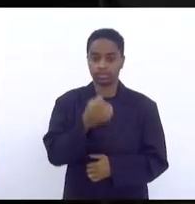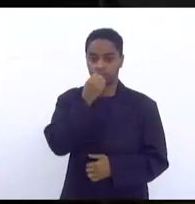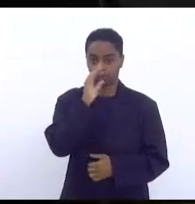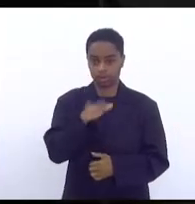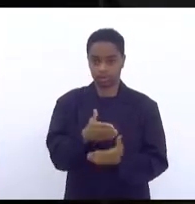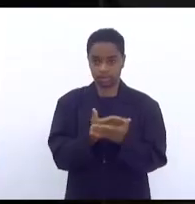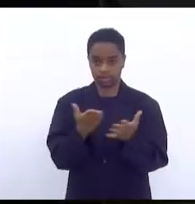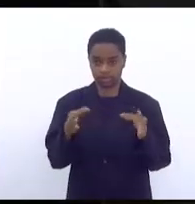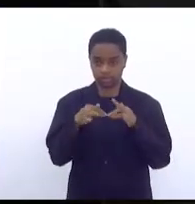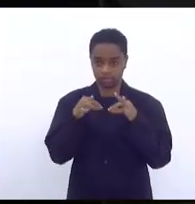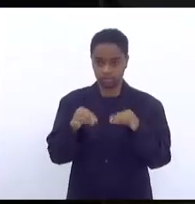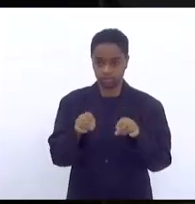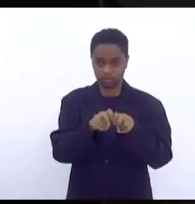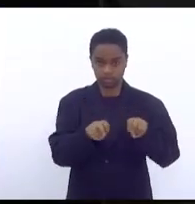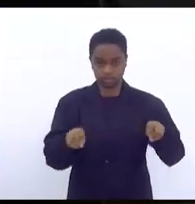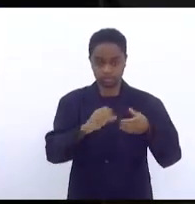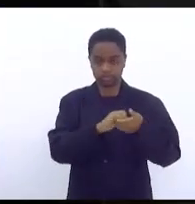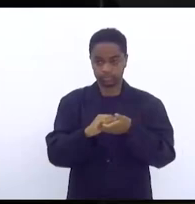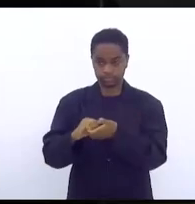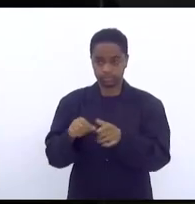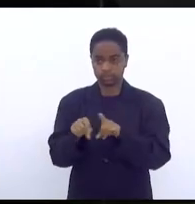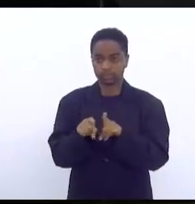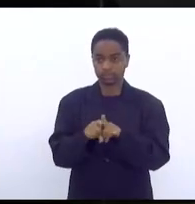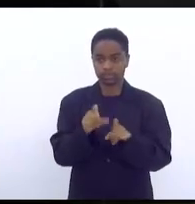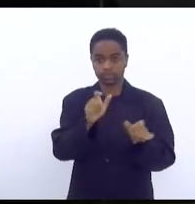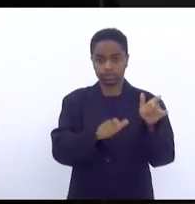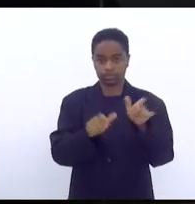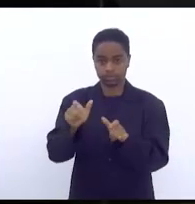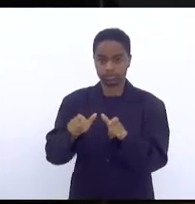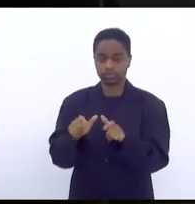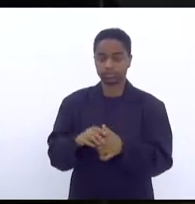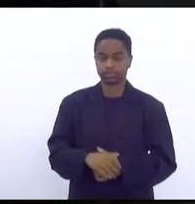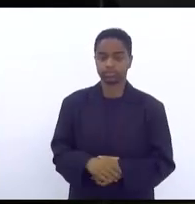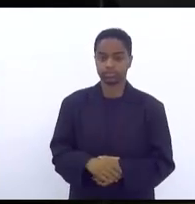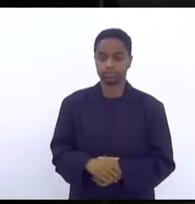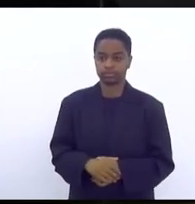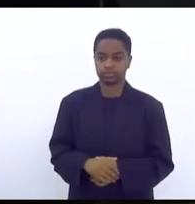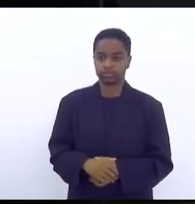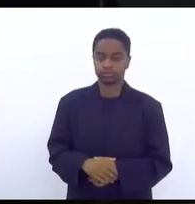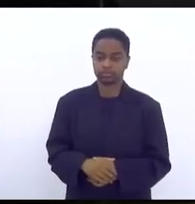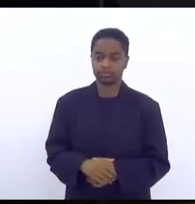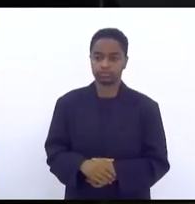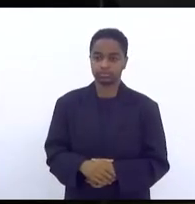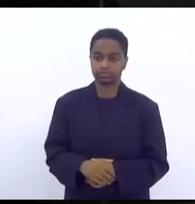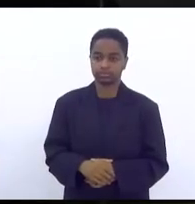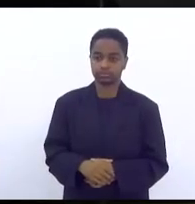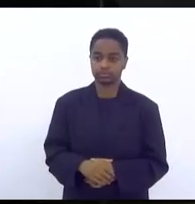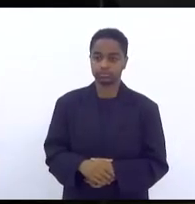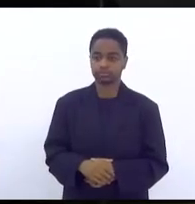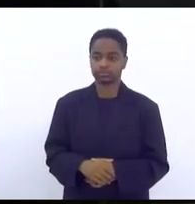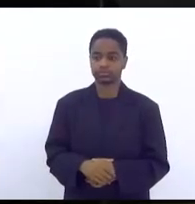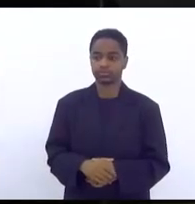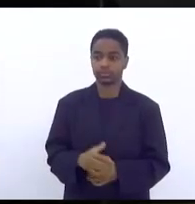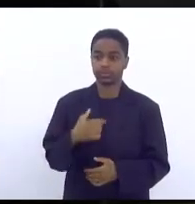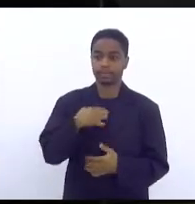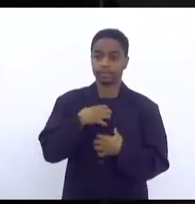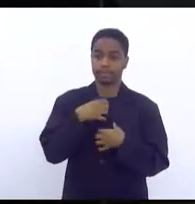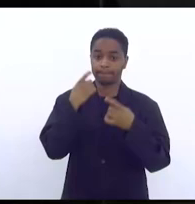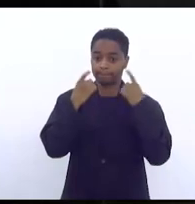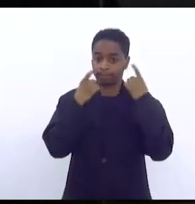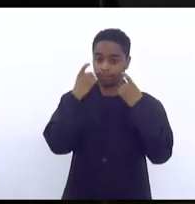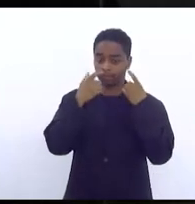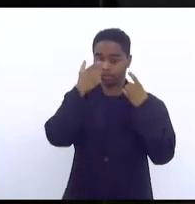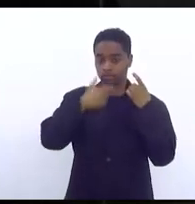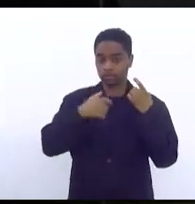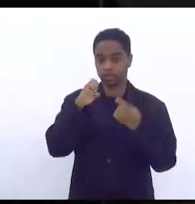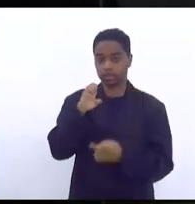tarde a todos a mesa cumprimento e a todos todos e a todas eu uma preocupação Sued